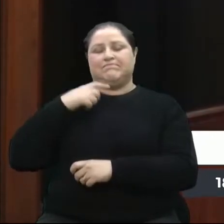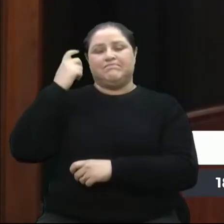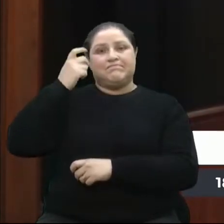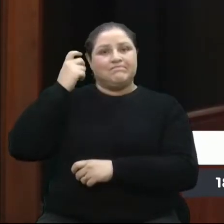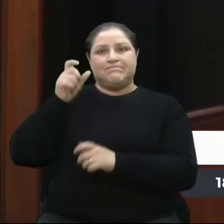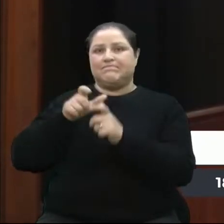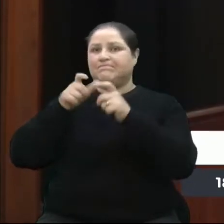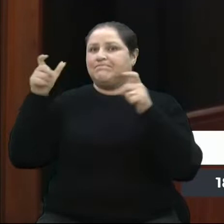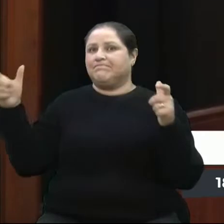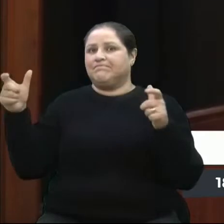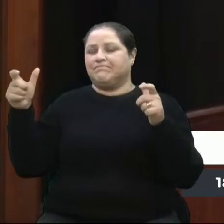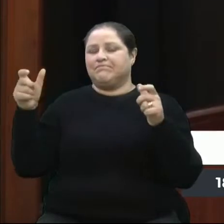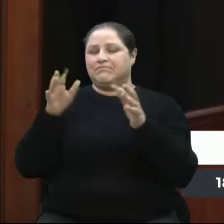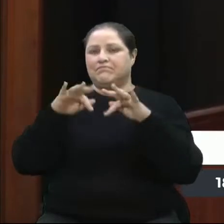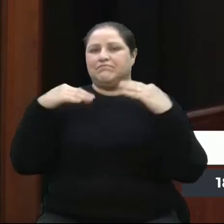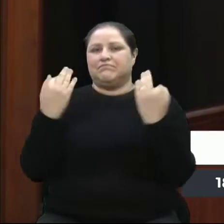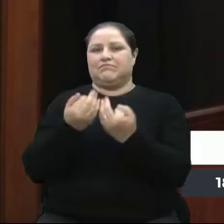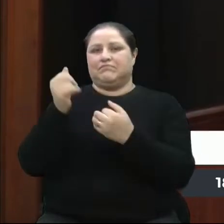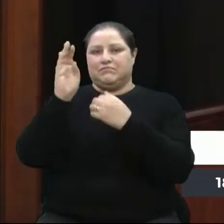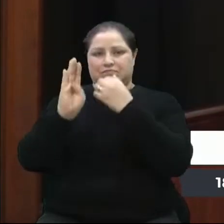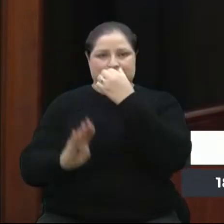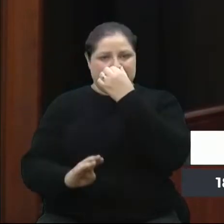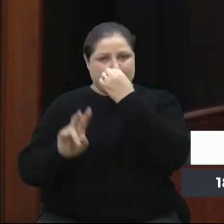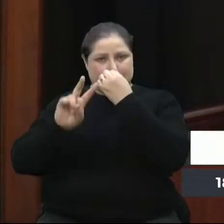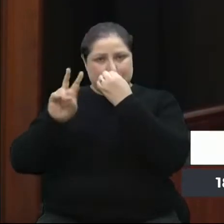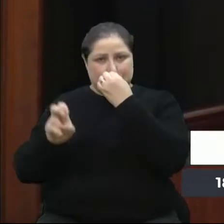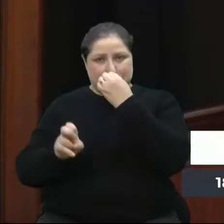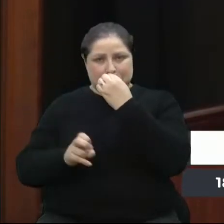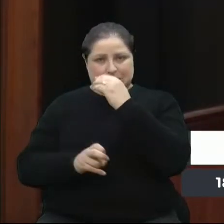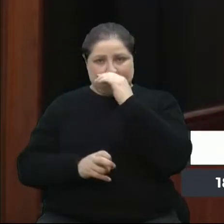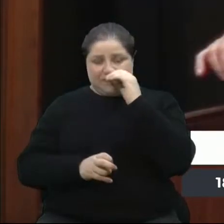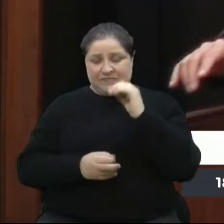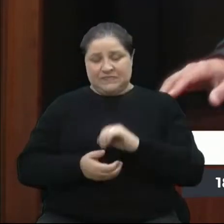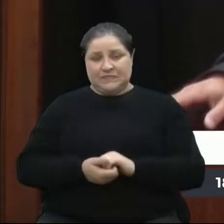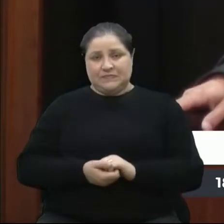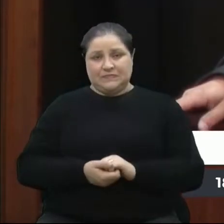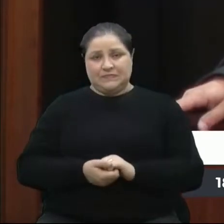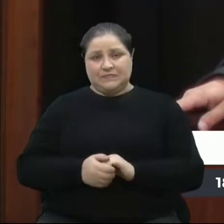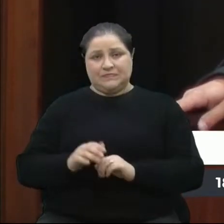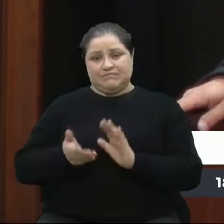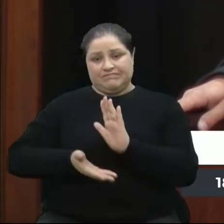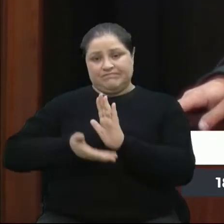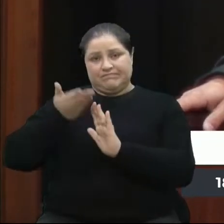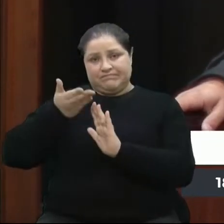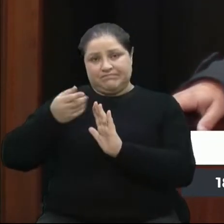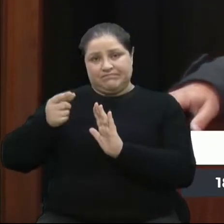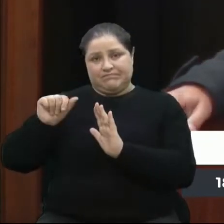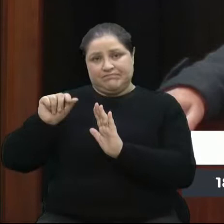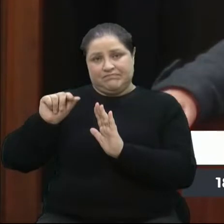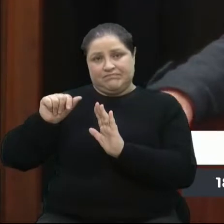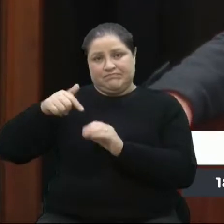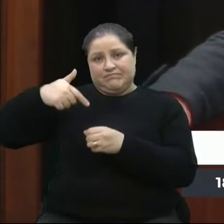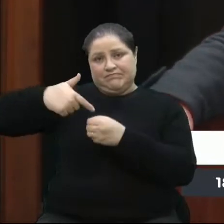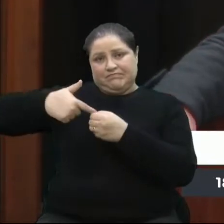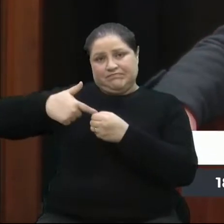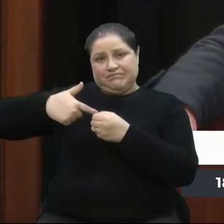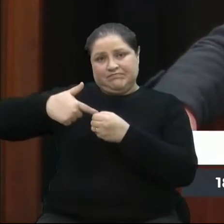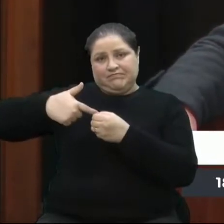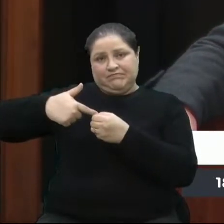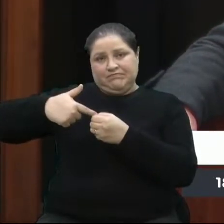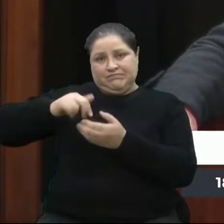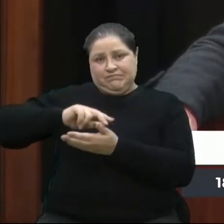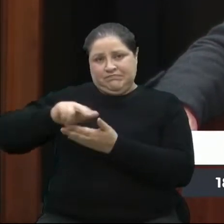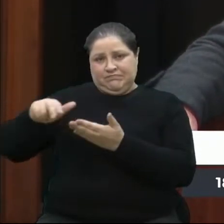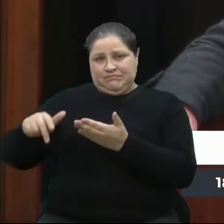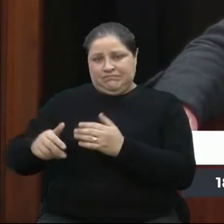famílias brasileiras, que é a questão, né, da alta do preço dos combustíveis. E